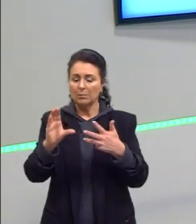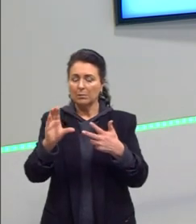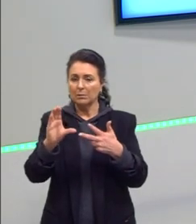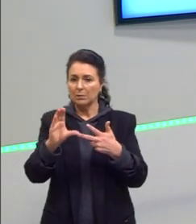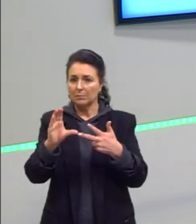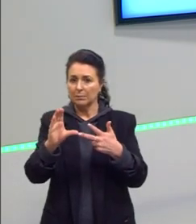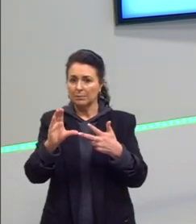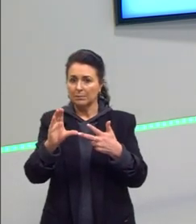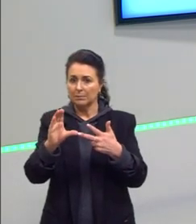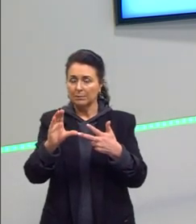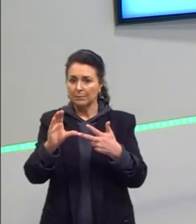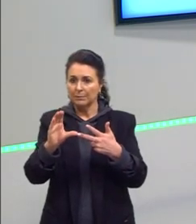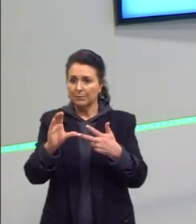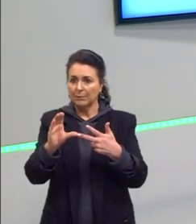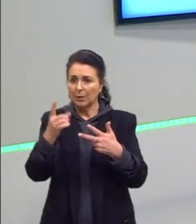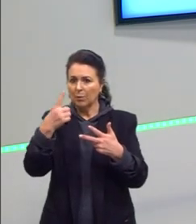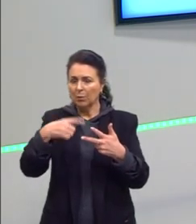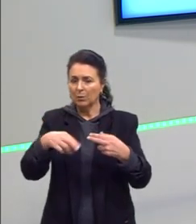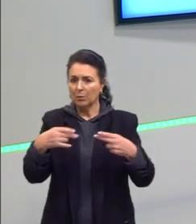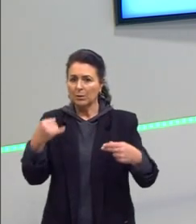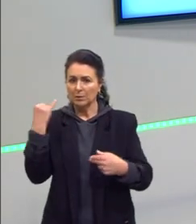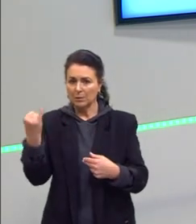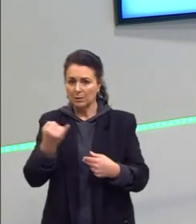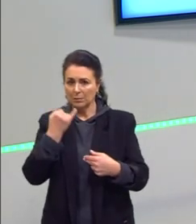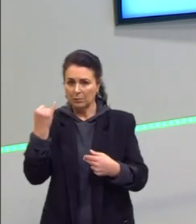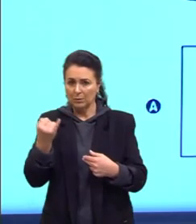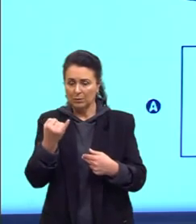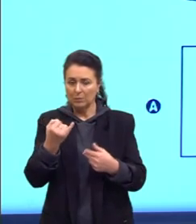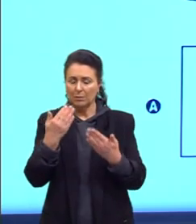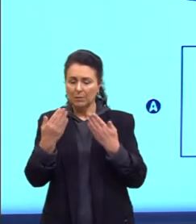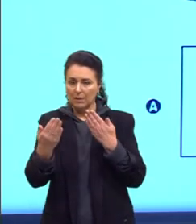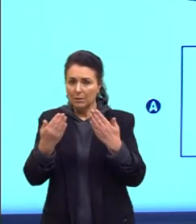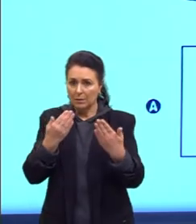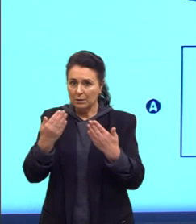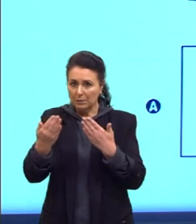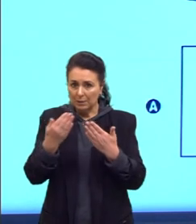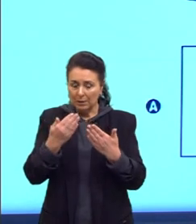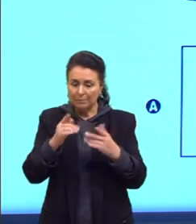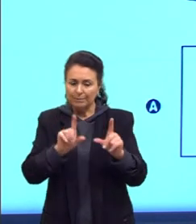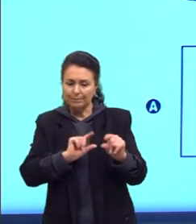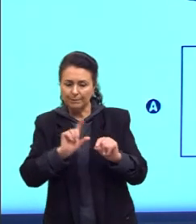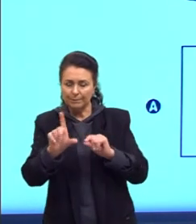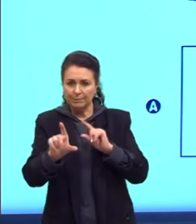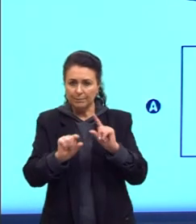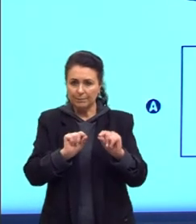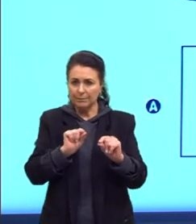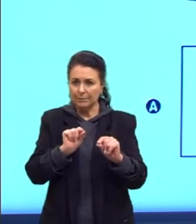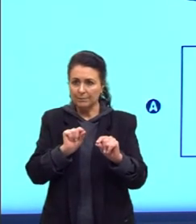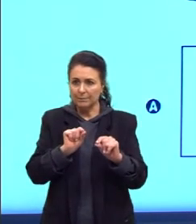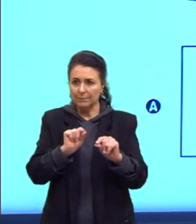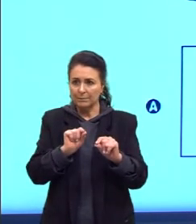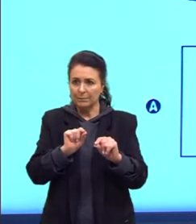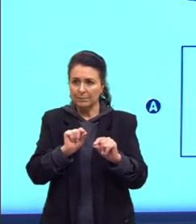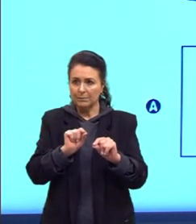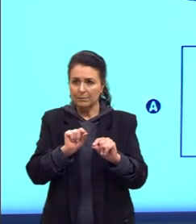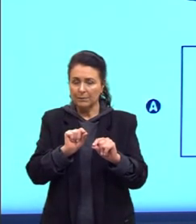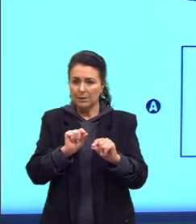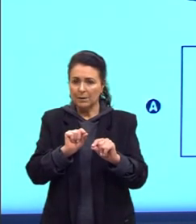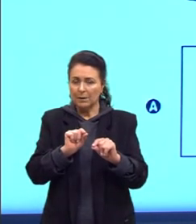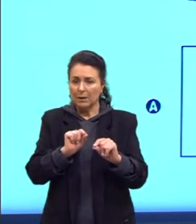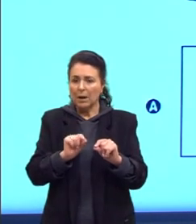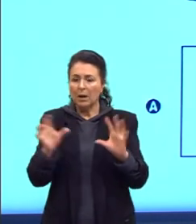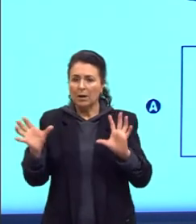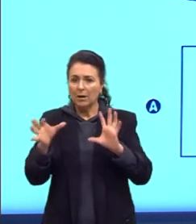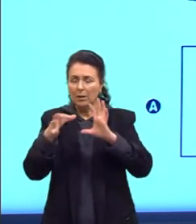C tá outra coisa que a gente também pode avaliar nessas opções que ele nos apresenta aqui é a